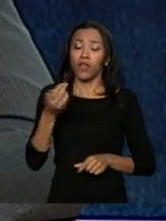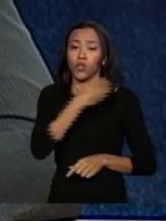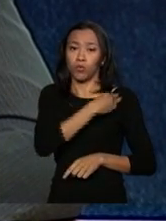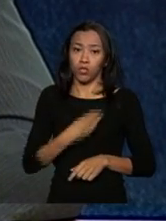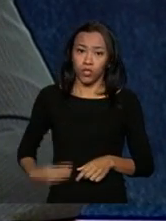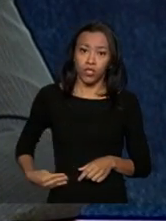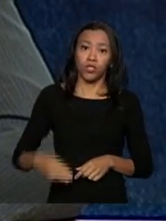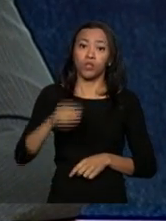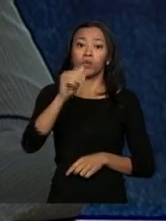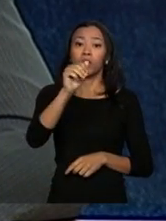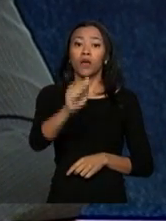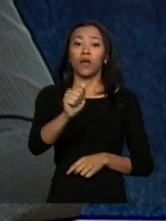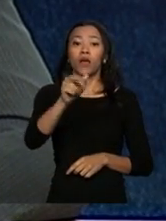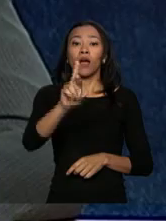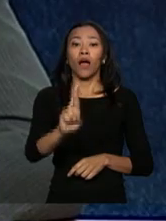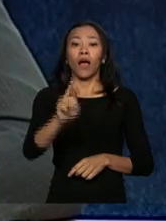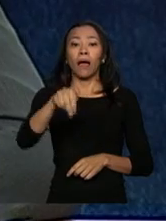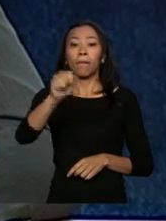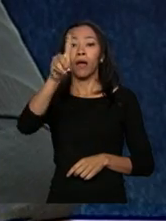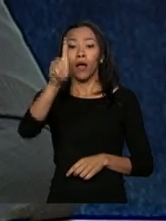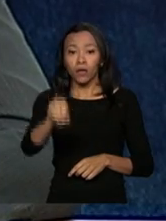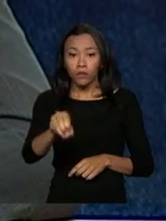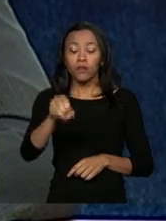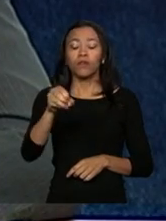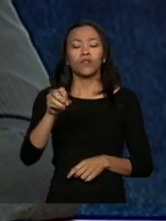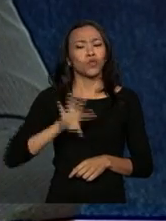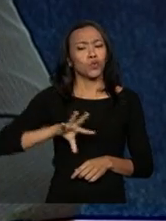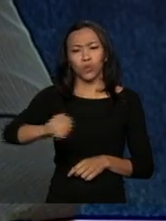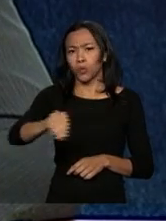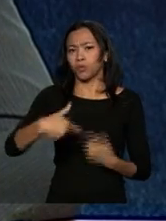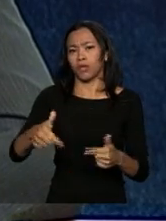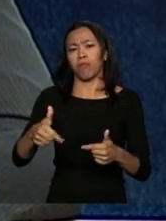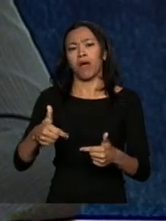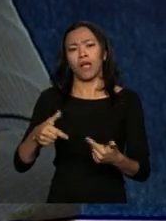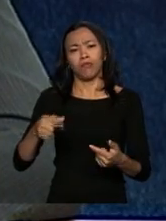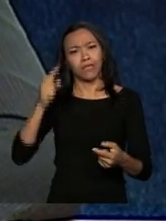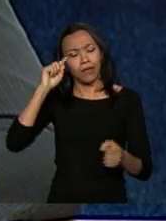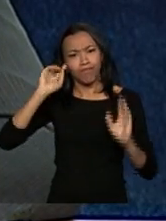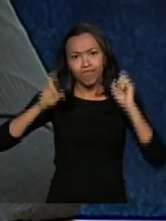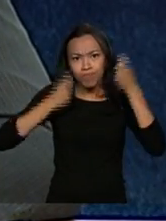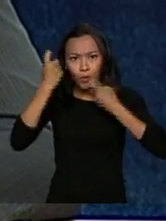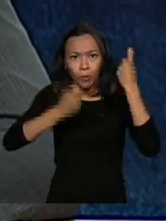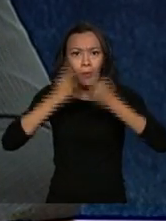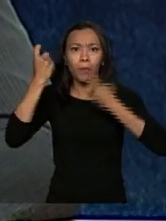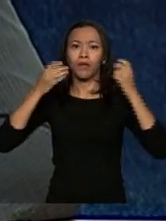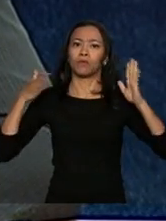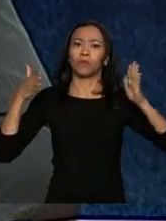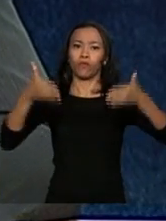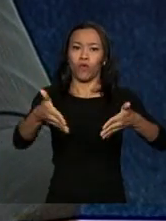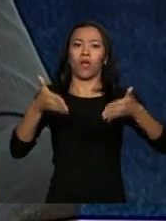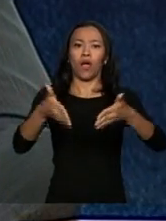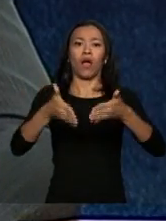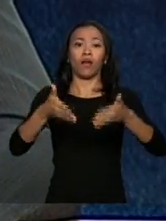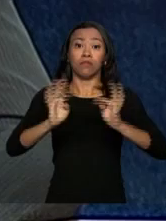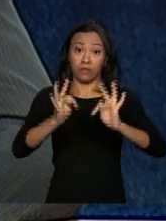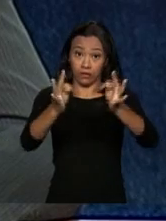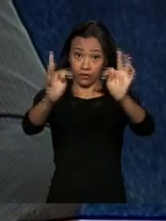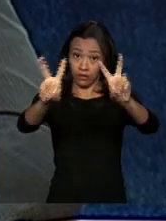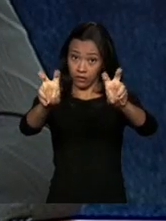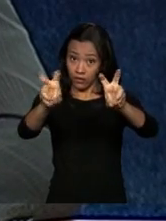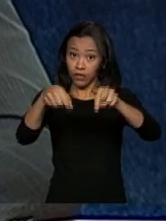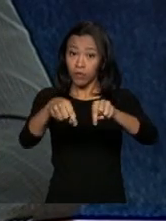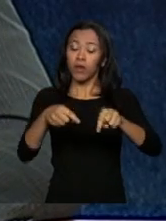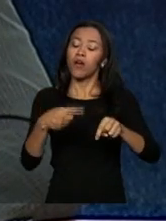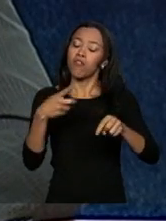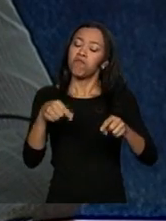como todo o Ministério do Desenvolvimento está plenamente alinhado a ela eh contem com a gente eh nós